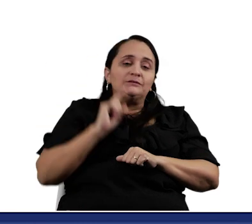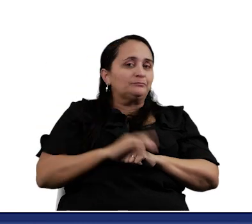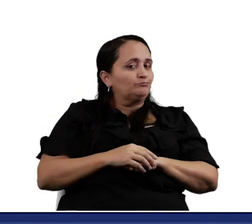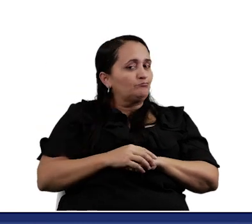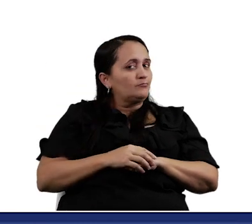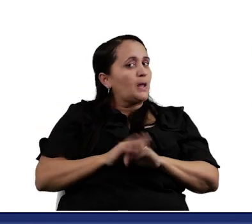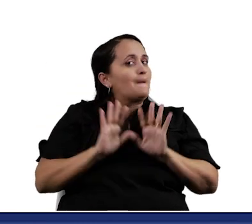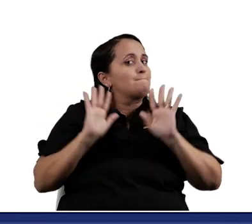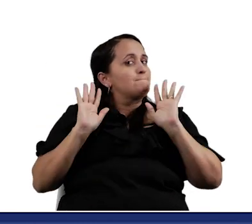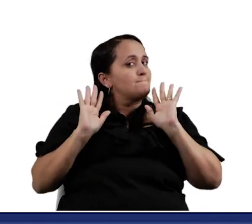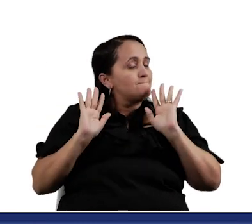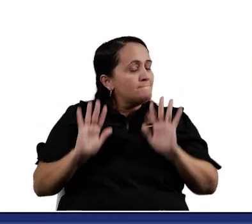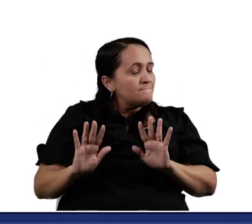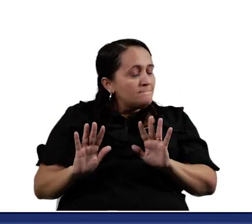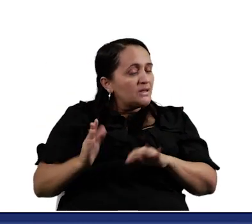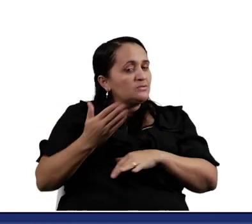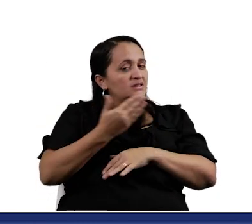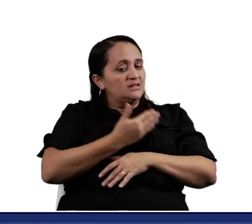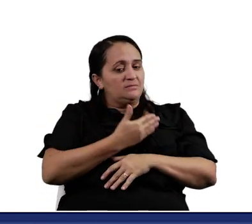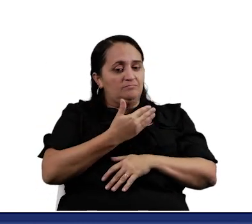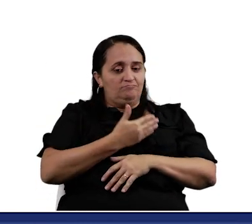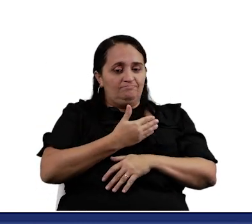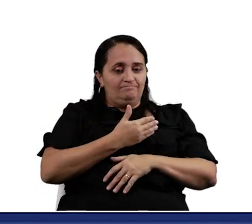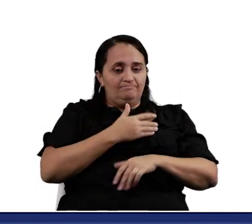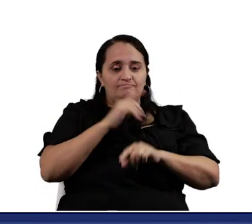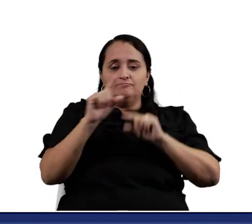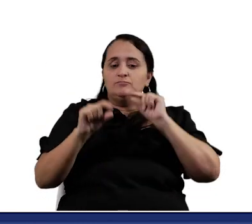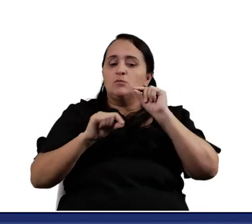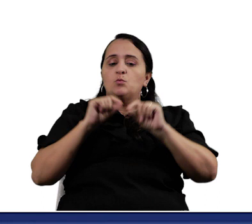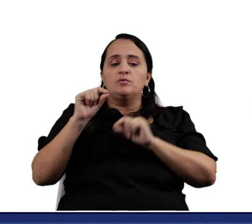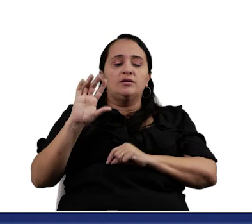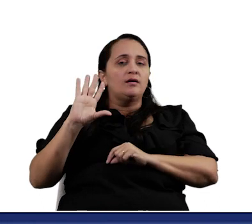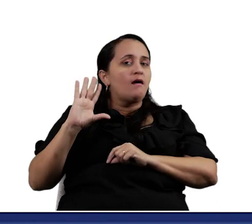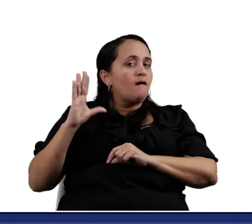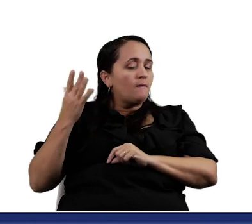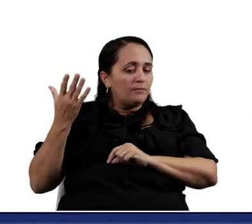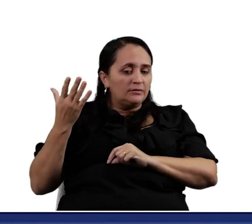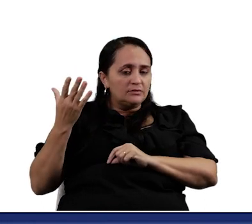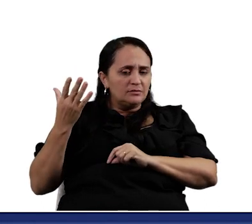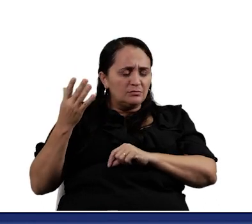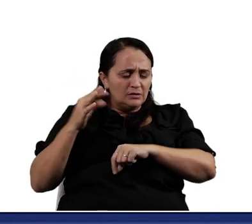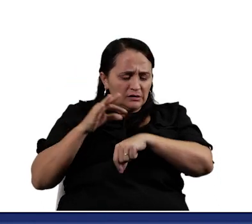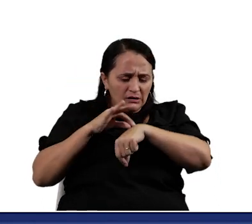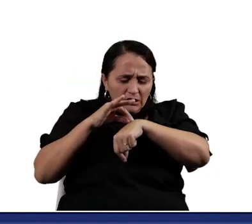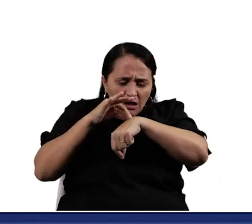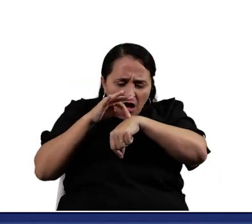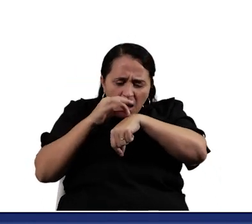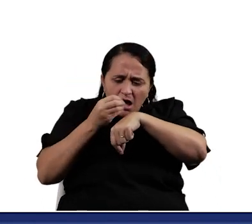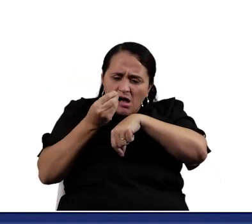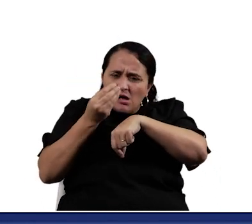meus amiguinhos, o que ele não esperava, a cera começou a derreter-se